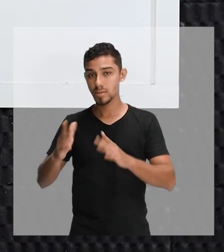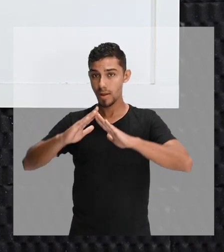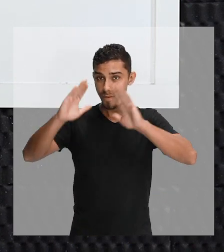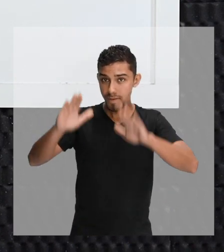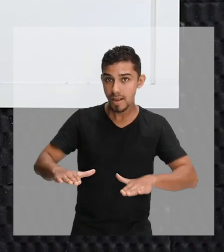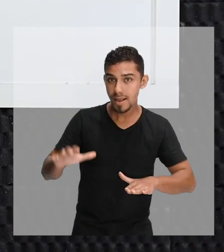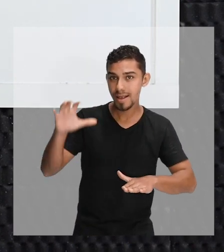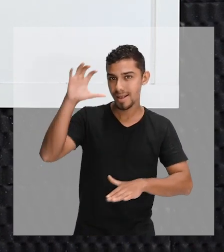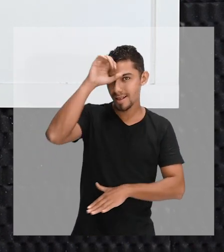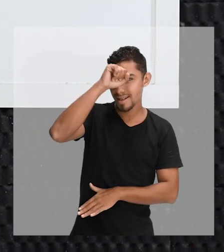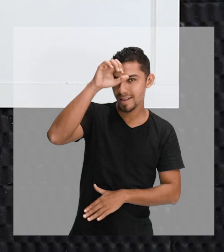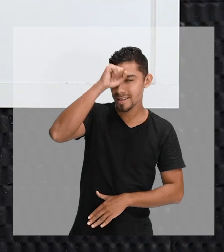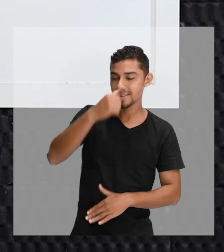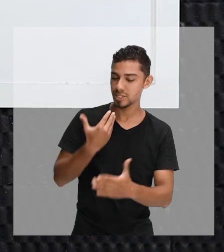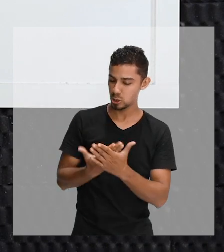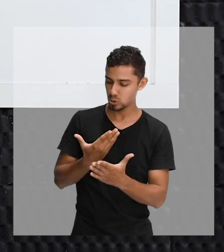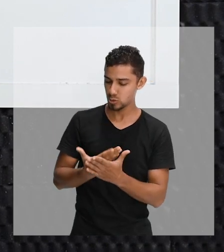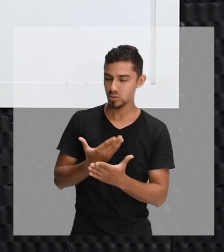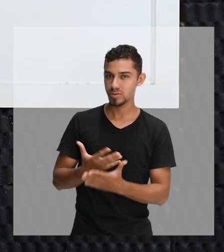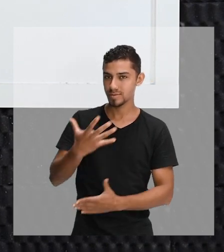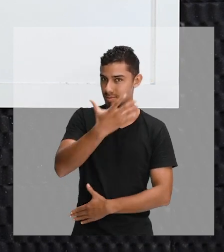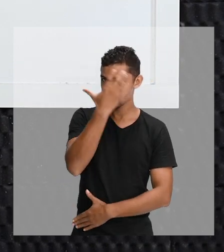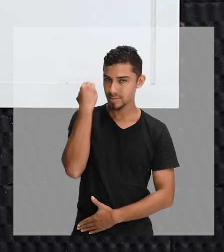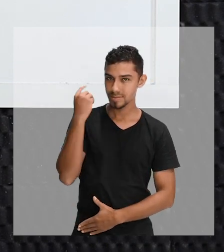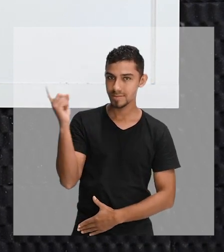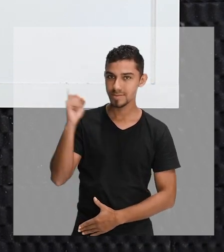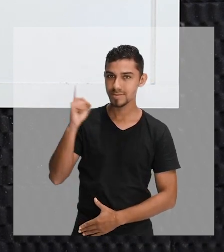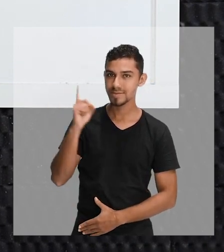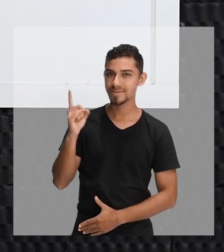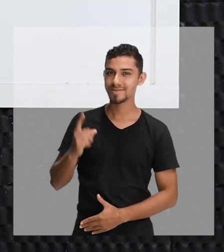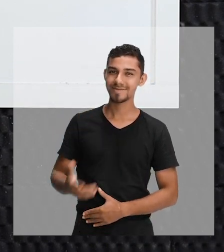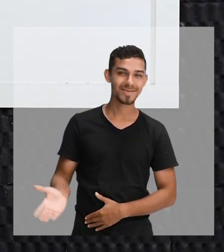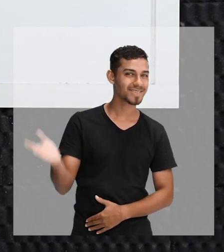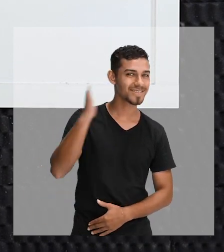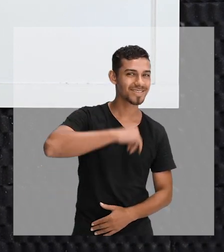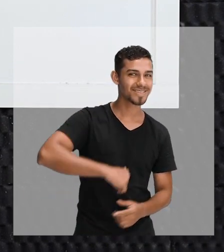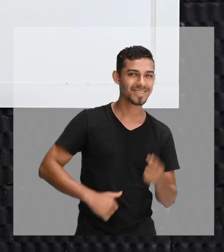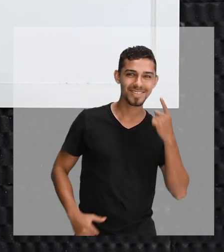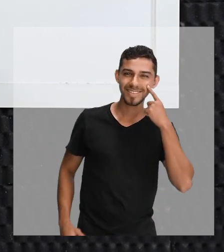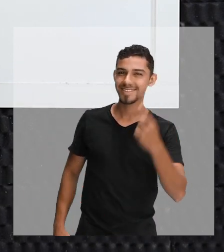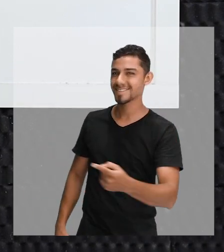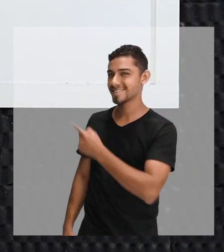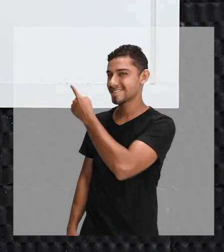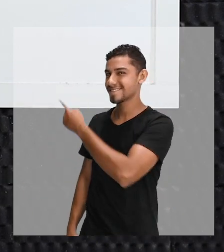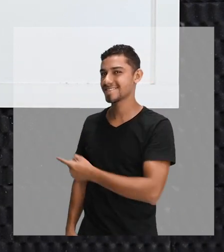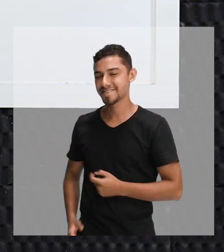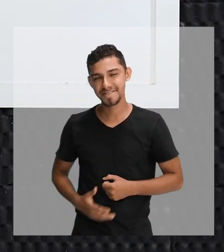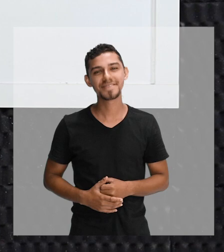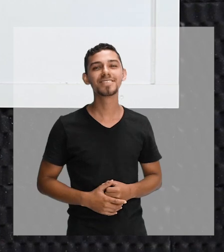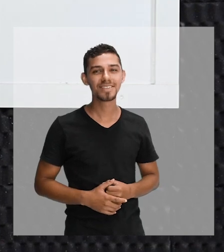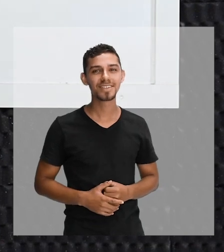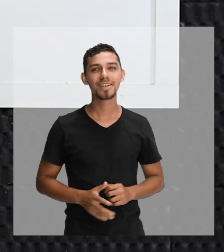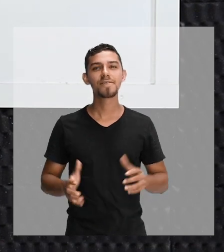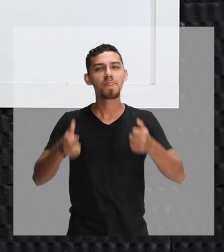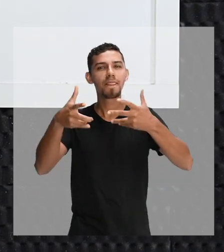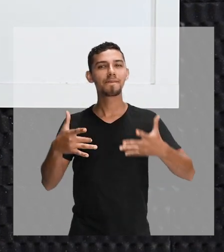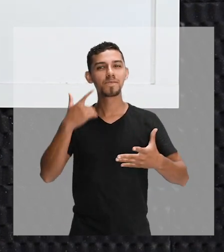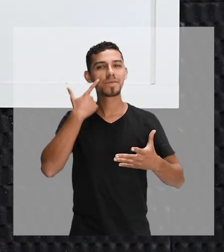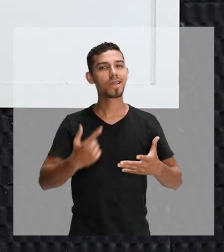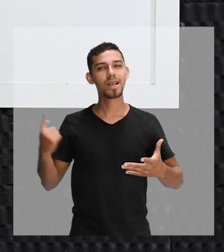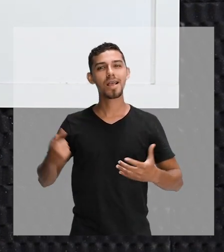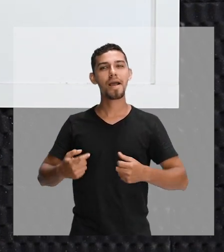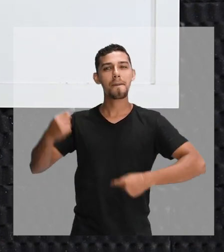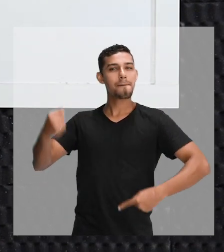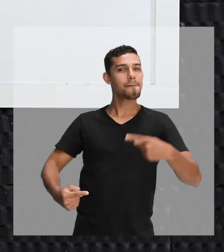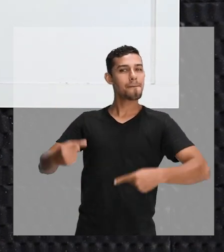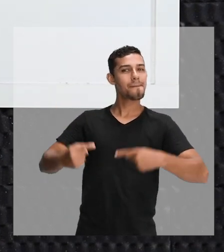em casa, mas fique estudando. Não esqueça. Vamos lá? Show? Veja só, quando você fala em política,